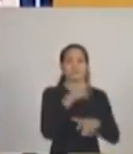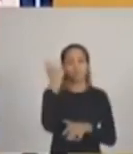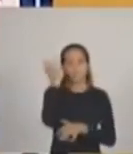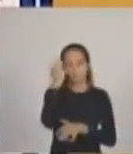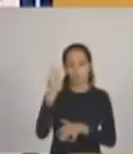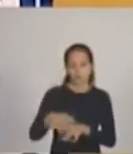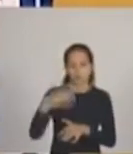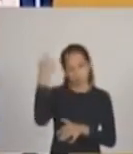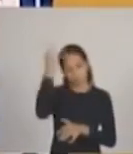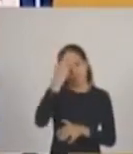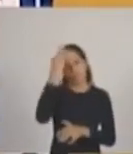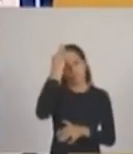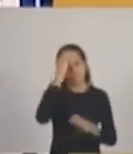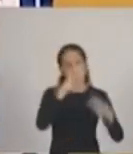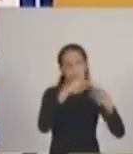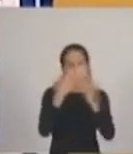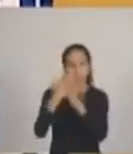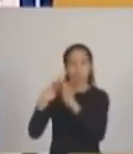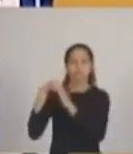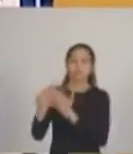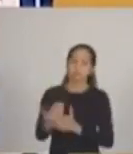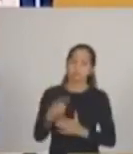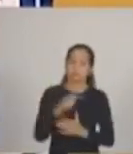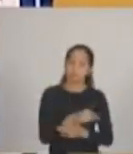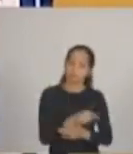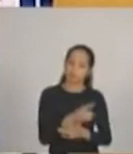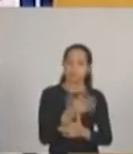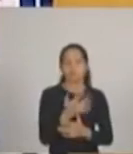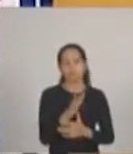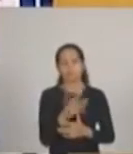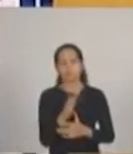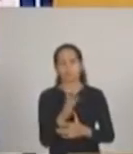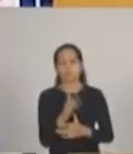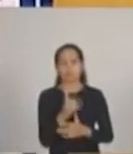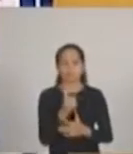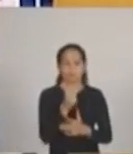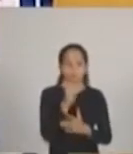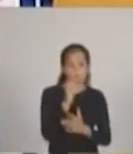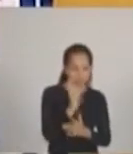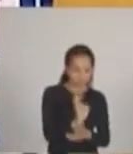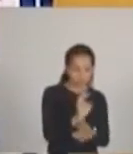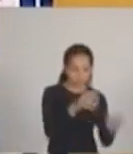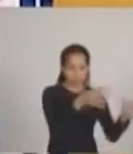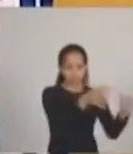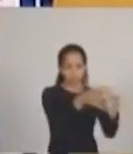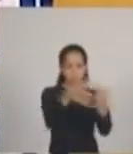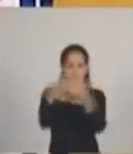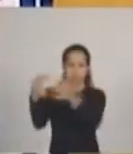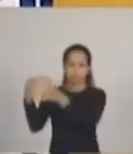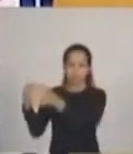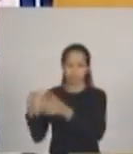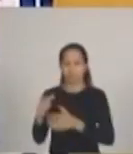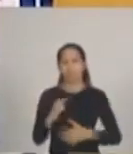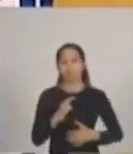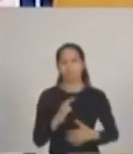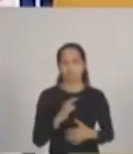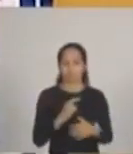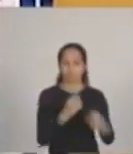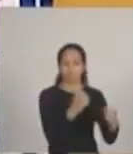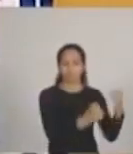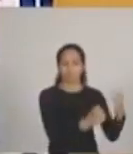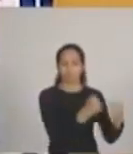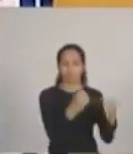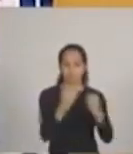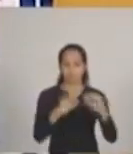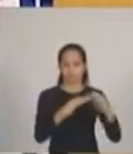no Estado do Espírito Santo. Uma estrutura de aproximadamente 15 cooperativas que estão